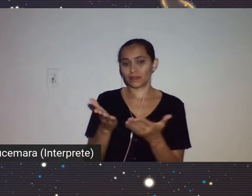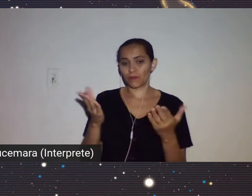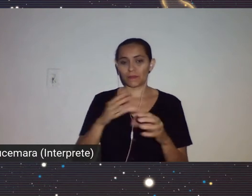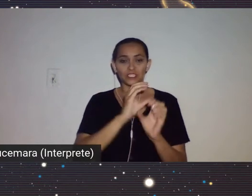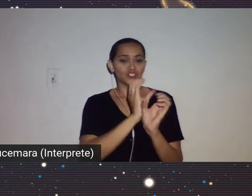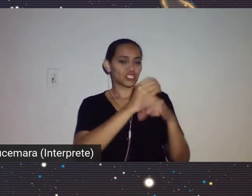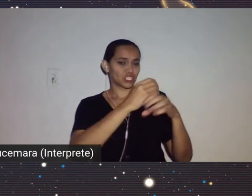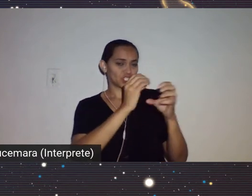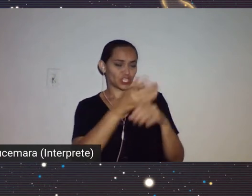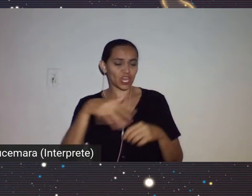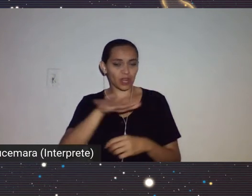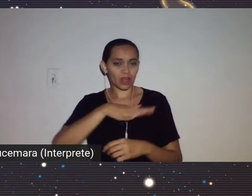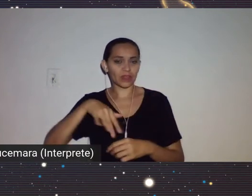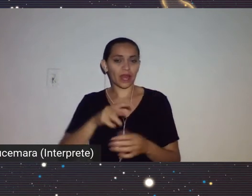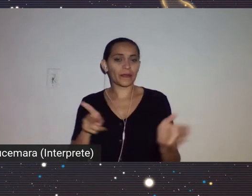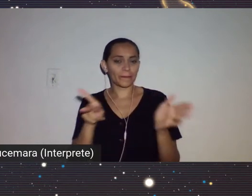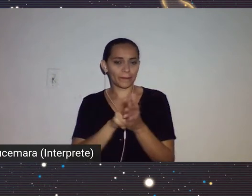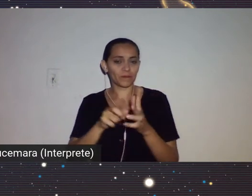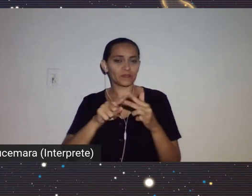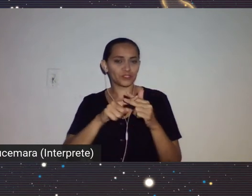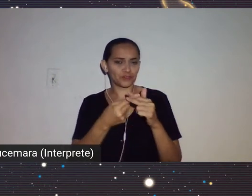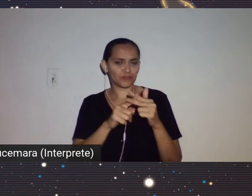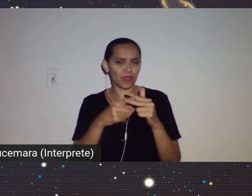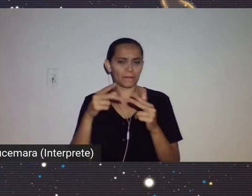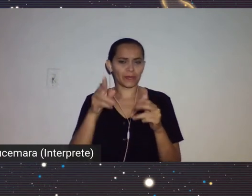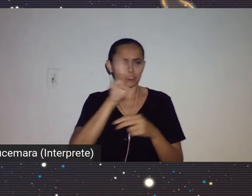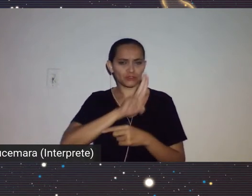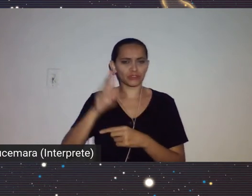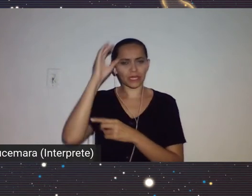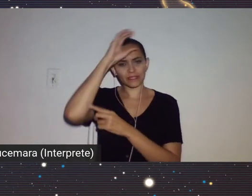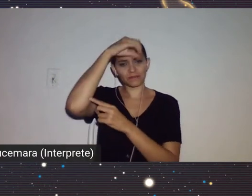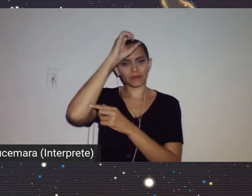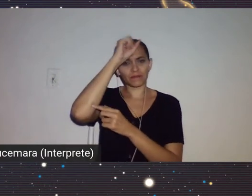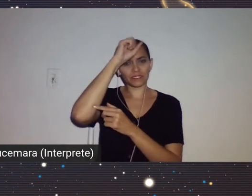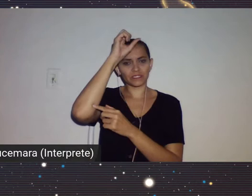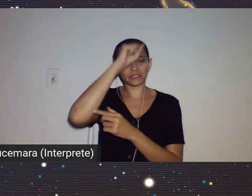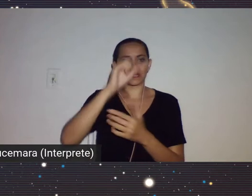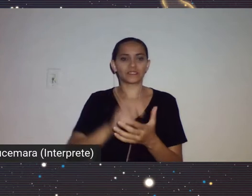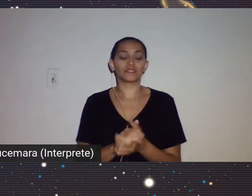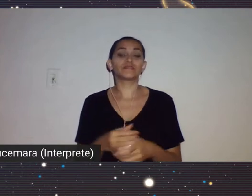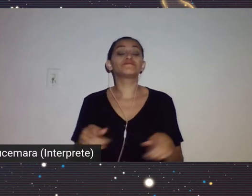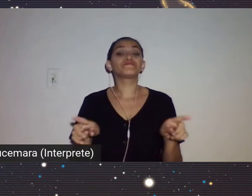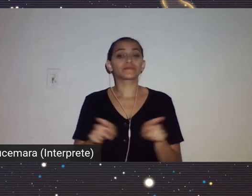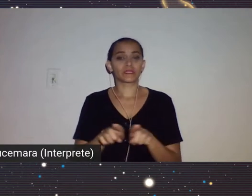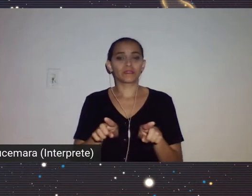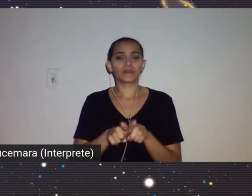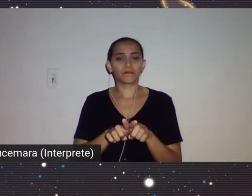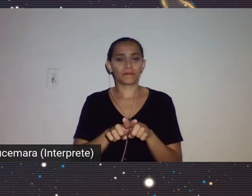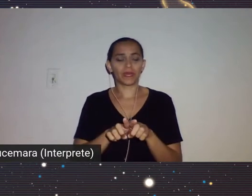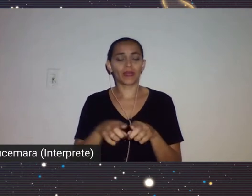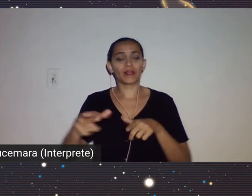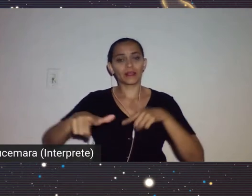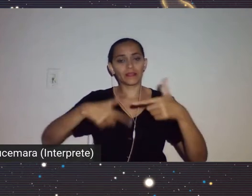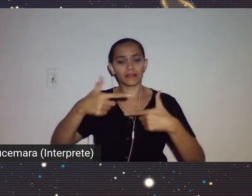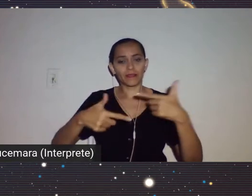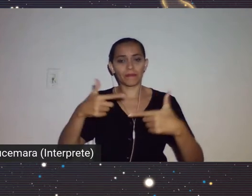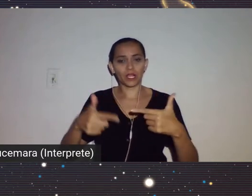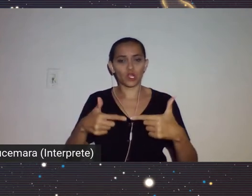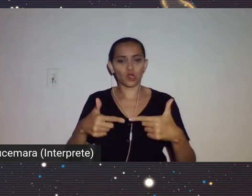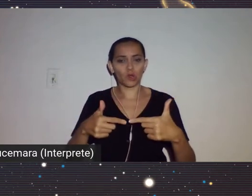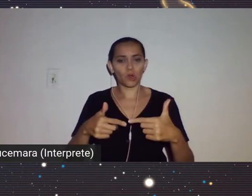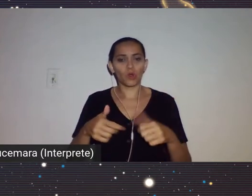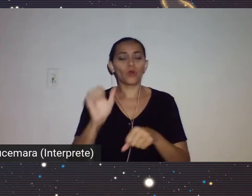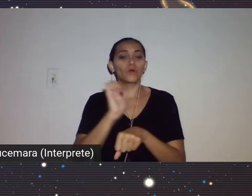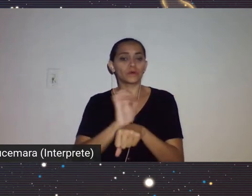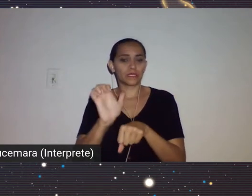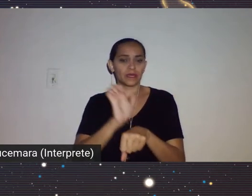ocupar o seu cargo atual, ela contribuiu para OpenMind como desenvolvedora open source e estagiou na DeepMind e na Google. O background